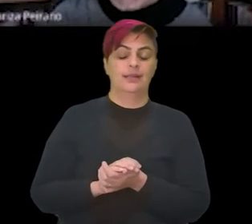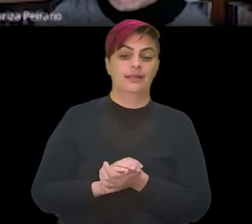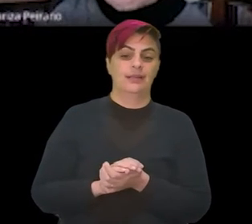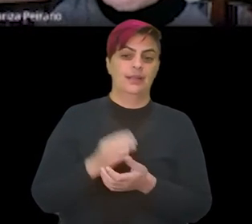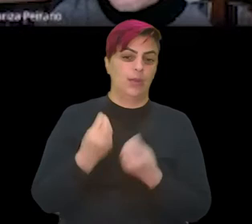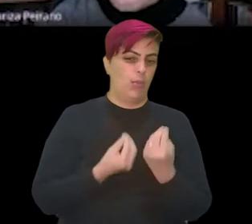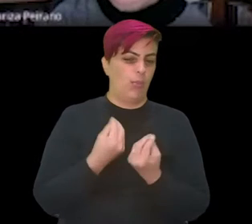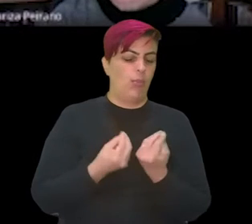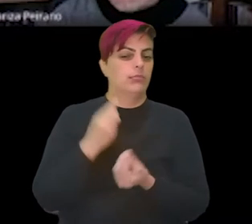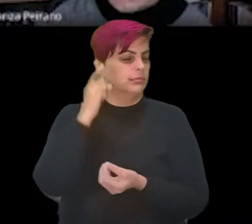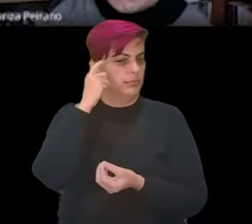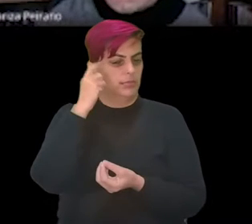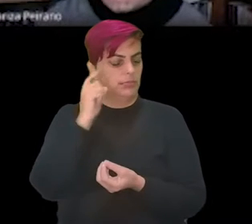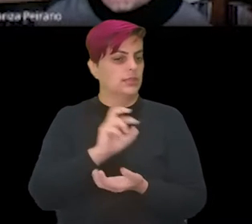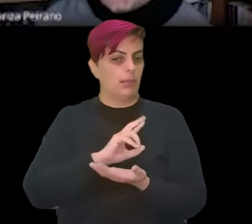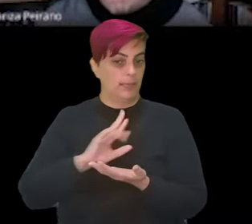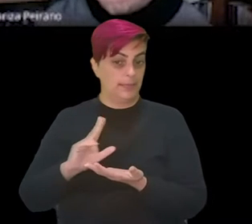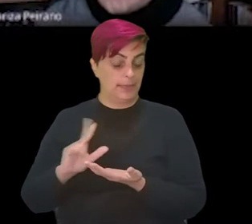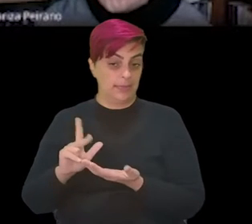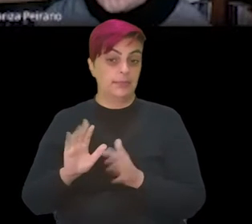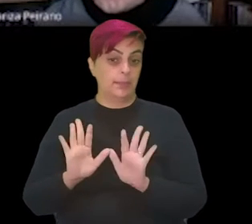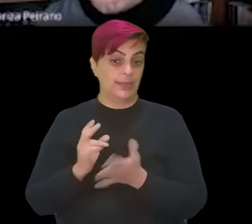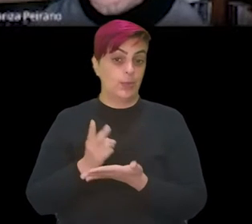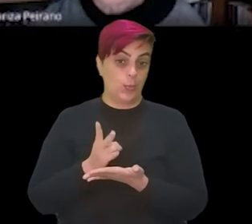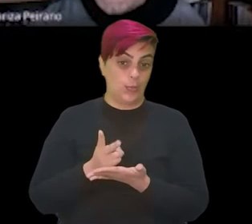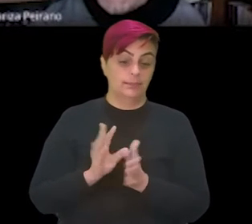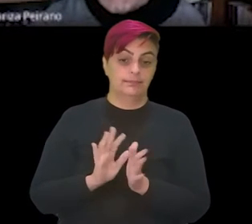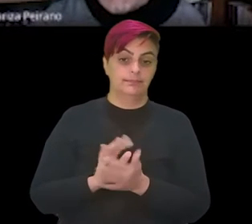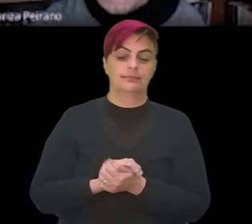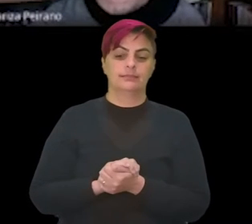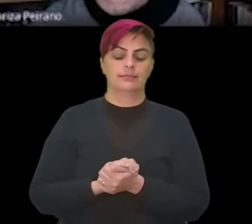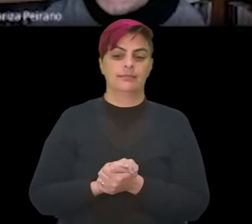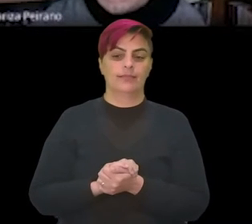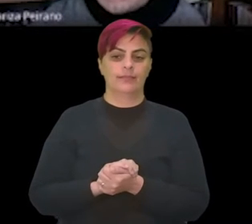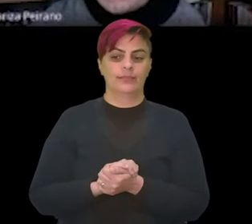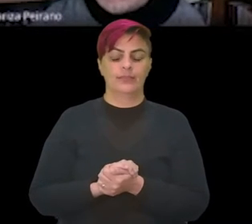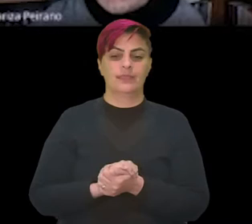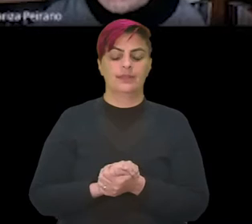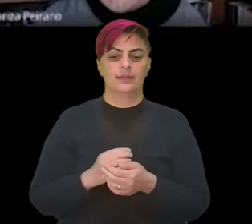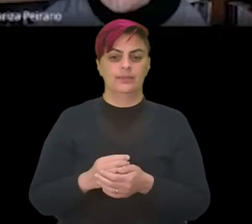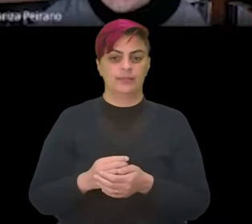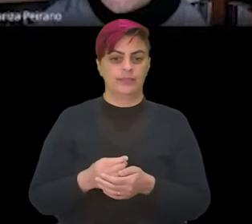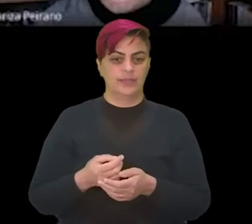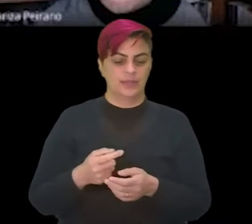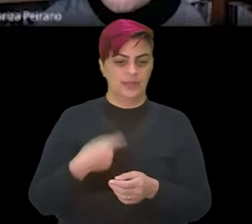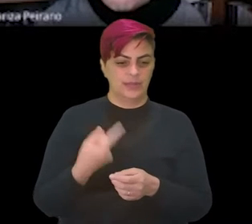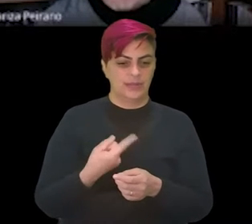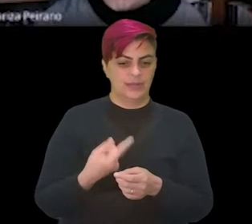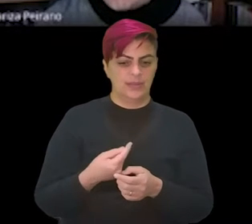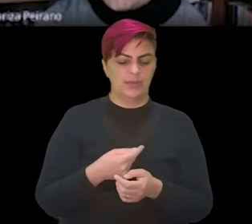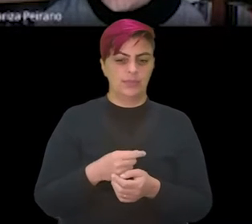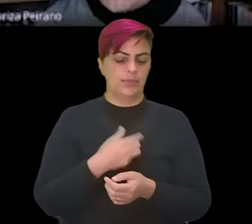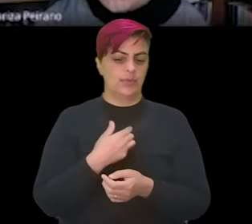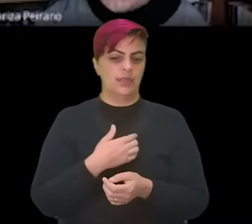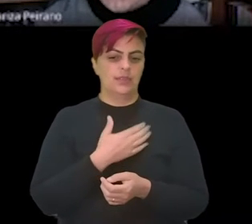Cosmologia, forma de pensar, etc. Mas, continuando, mas ao se afastar dos preconceitos dos brancos,